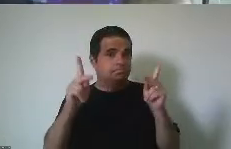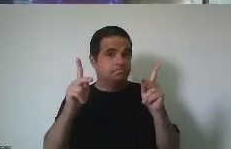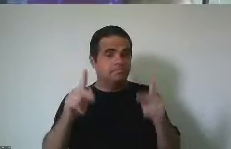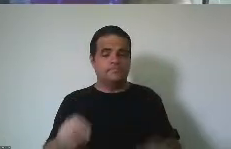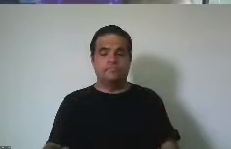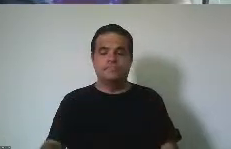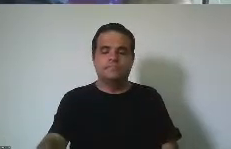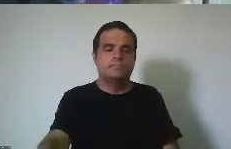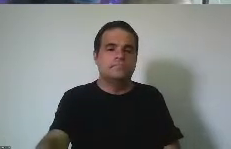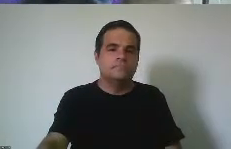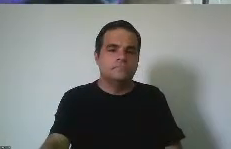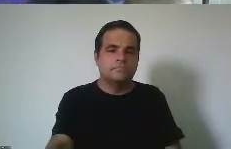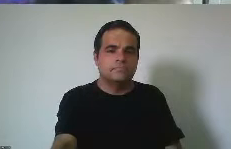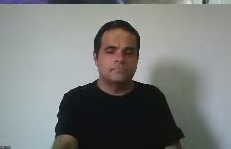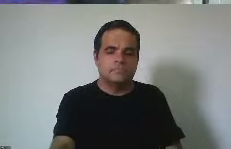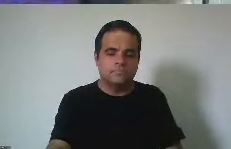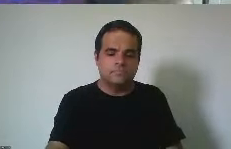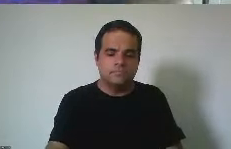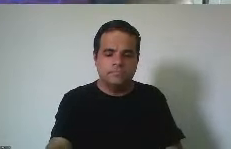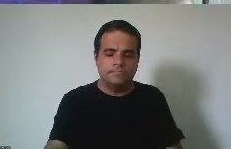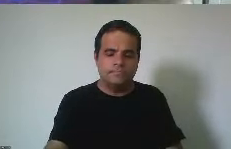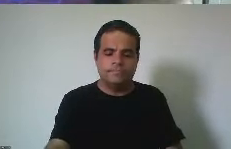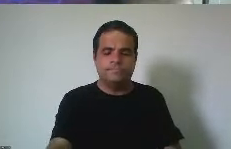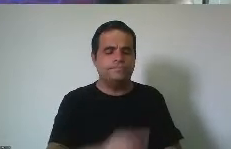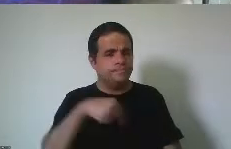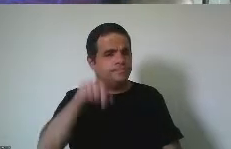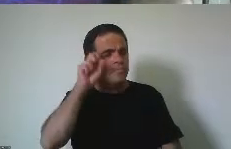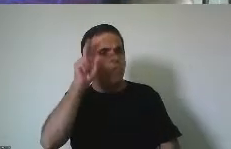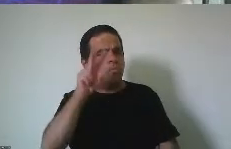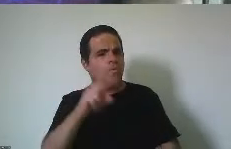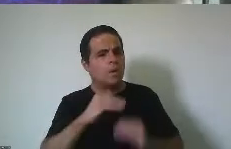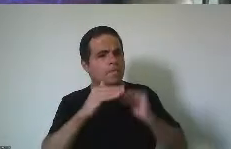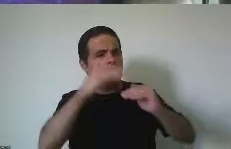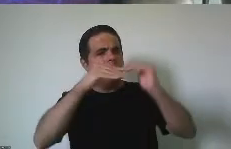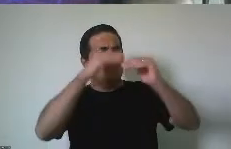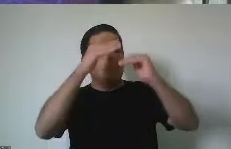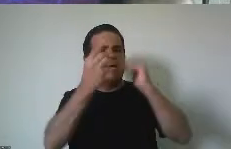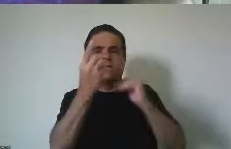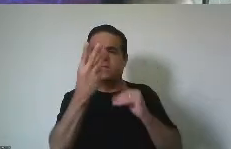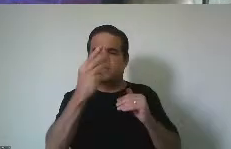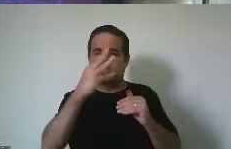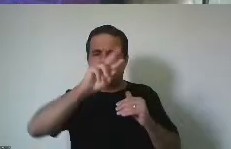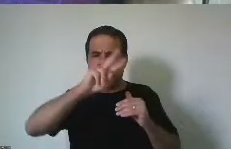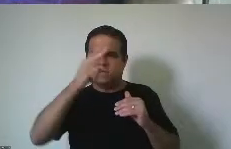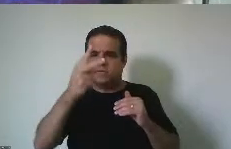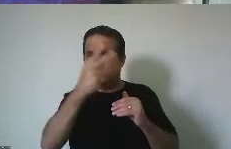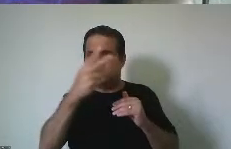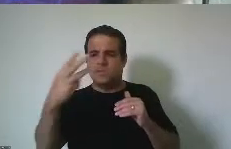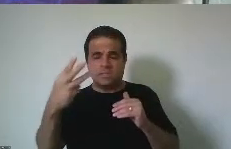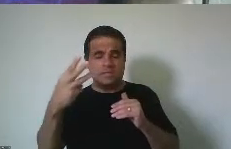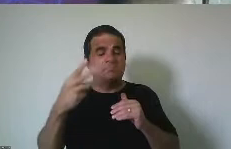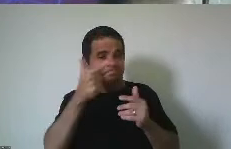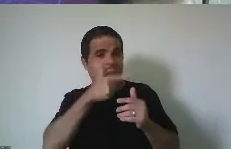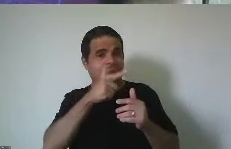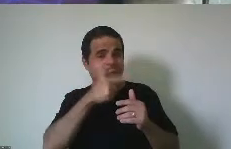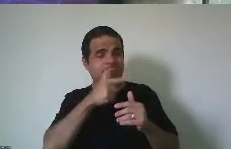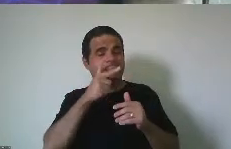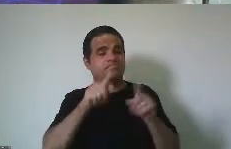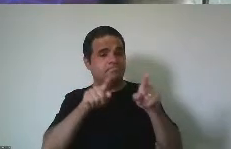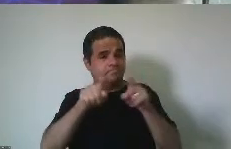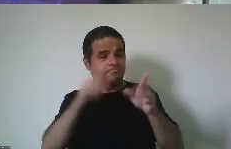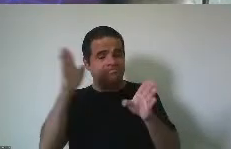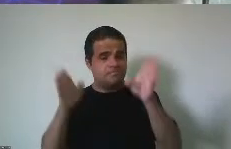quando a gente olha vários elementos desse crescimento de 13 para 23 onde a gente colocou para funcionar as vantagens competitivas da companhia